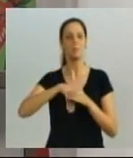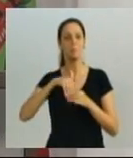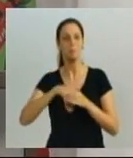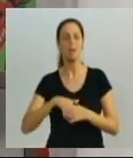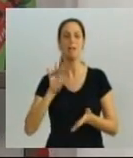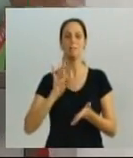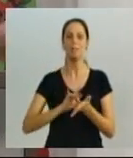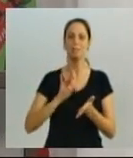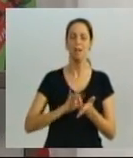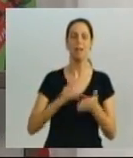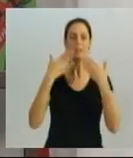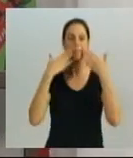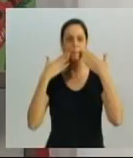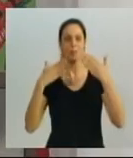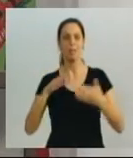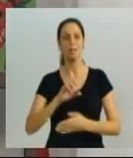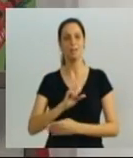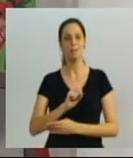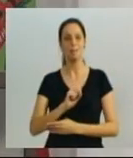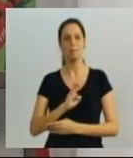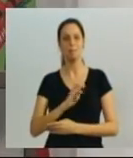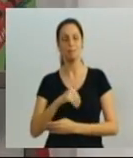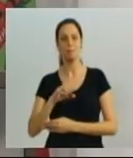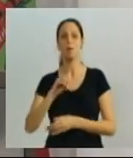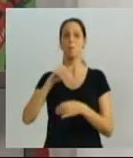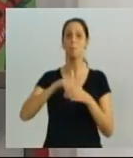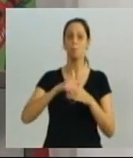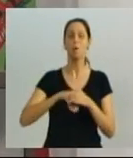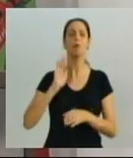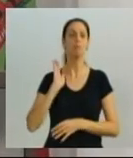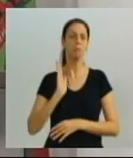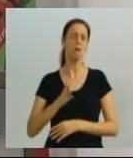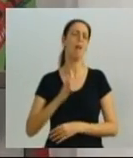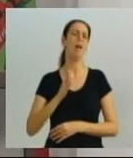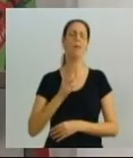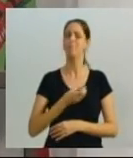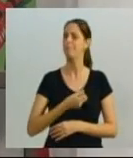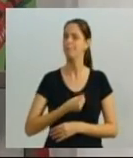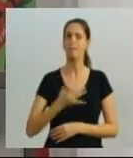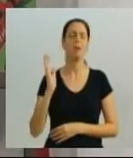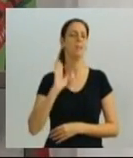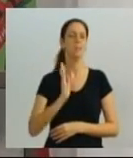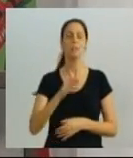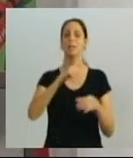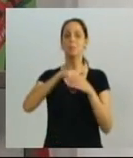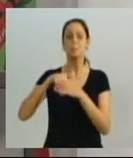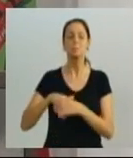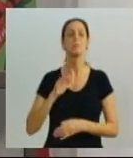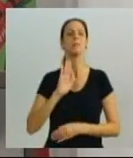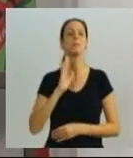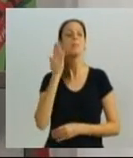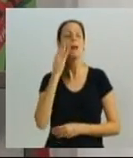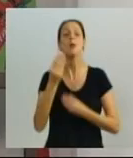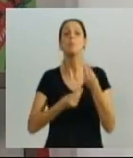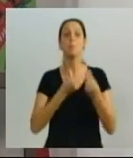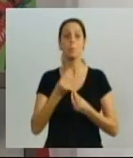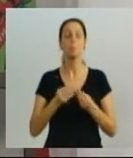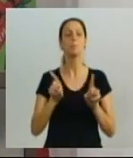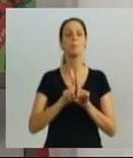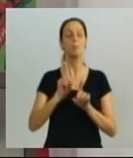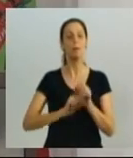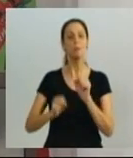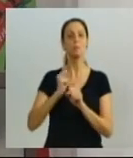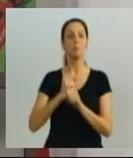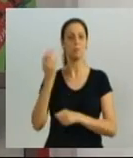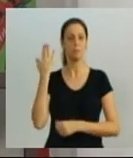sessão eleitoral, sabe, quem vive isso como eu já de várias eleições sabe como é que é. Nós apresentamos aqui no ano passado, né, vereador